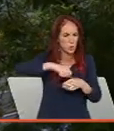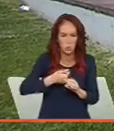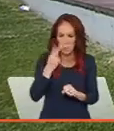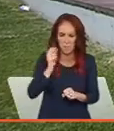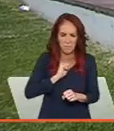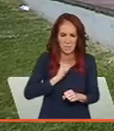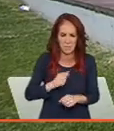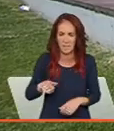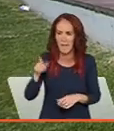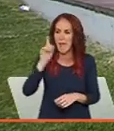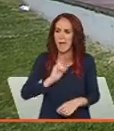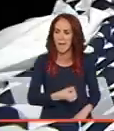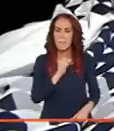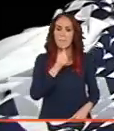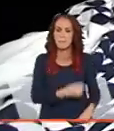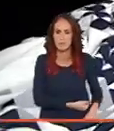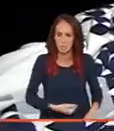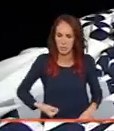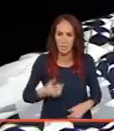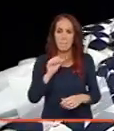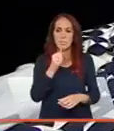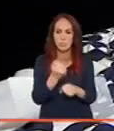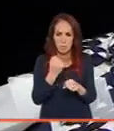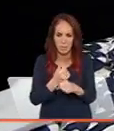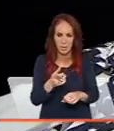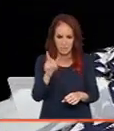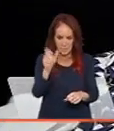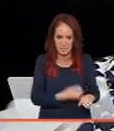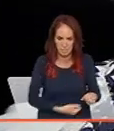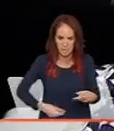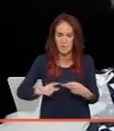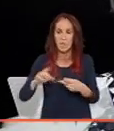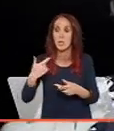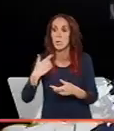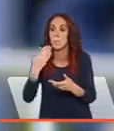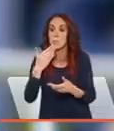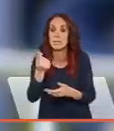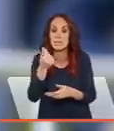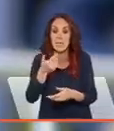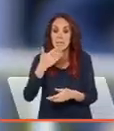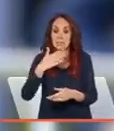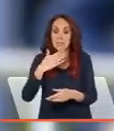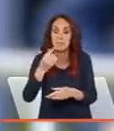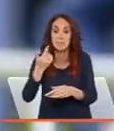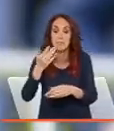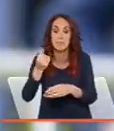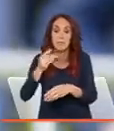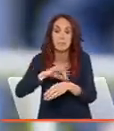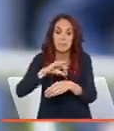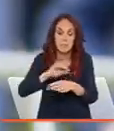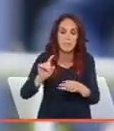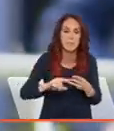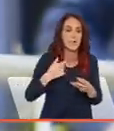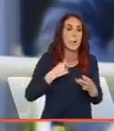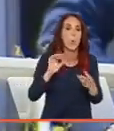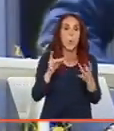Desemprego. Ela perdeu o emprego. Doença. Fiz um empréstimo para uma cirurgia que não correu bem. E divórcio.